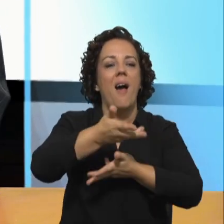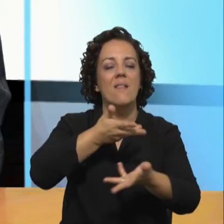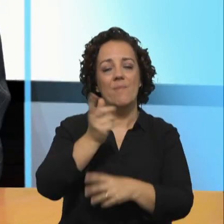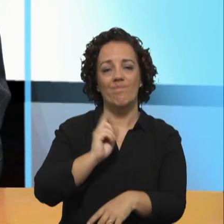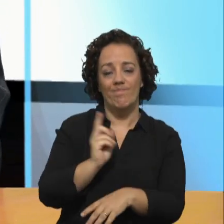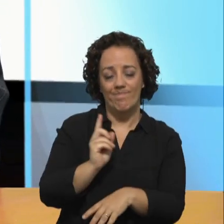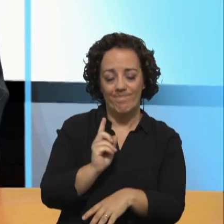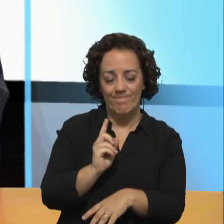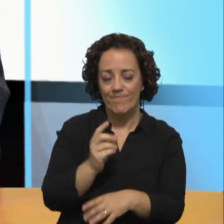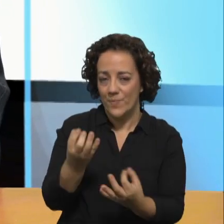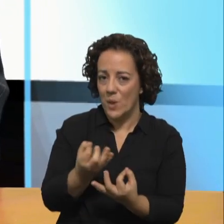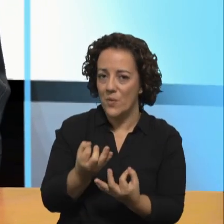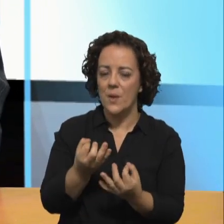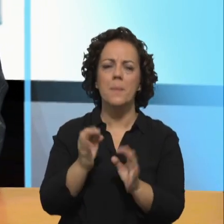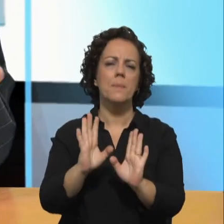creio que dentro